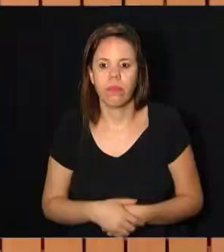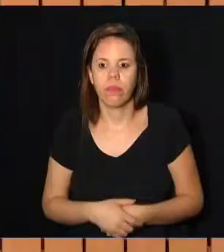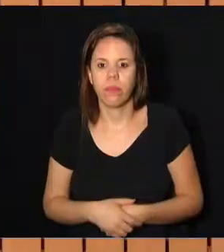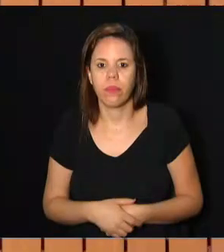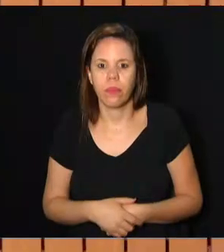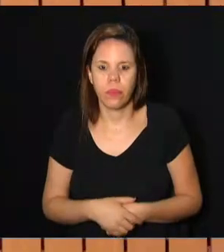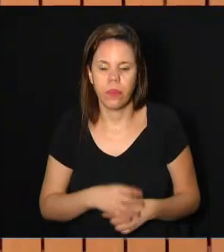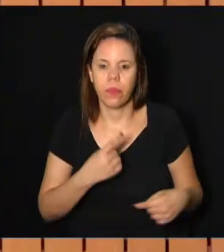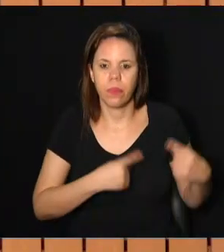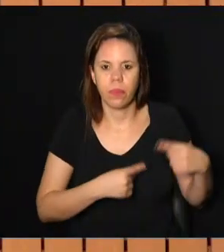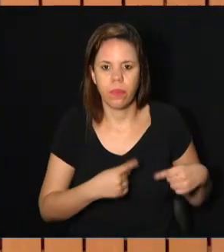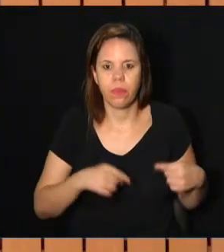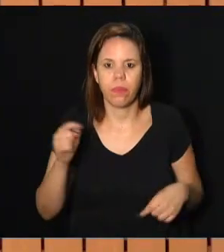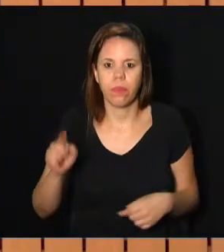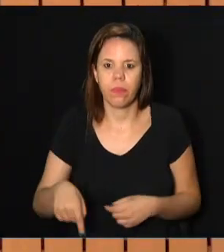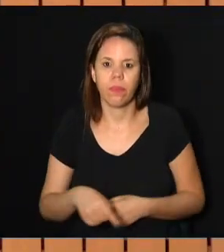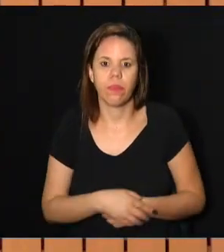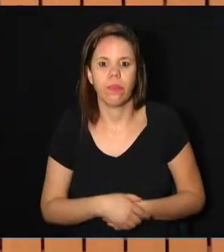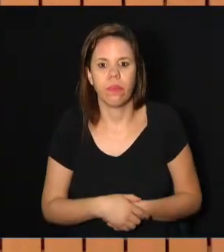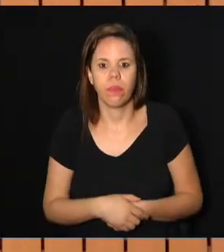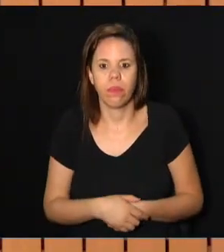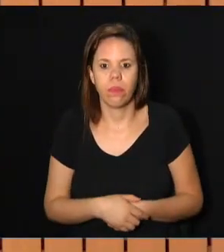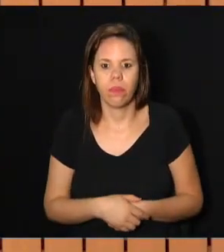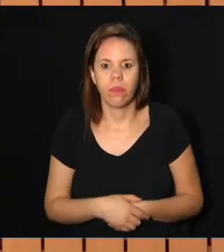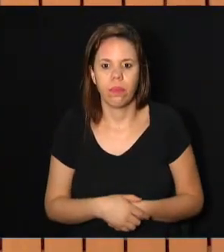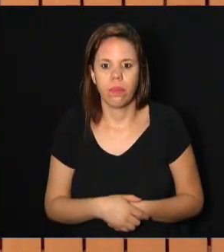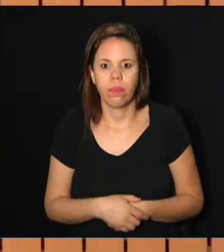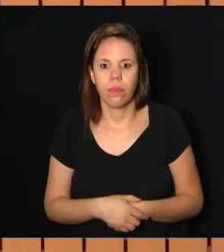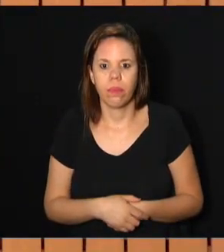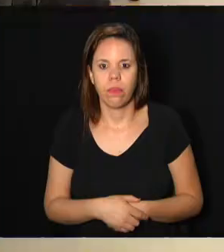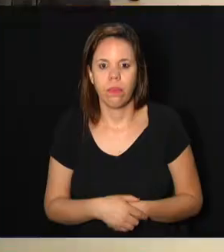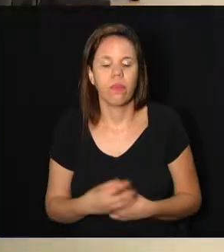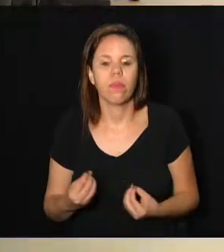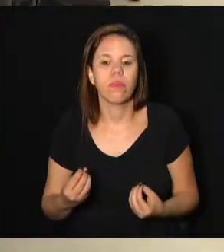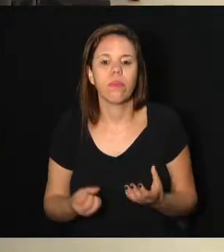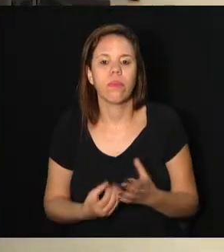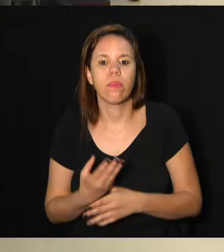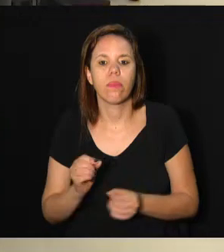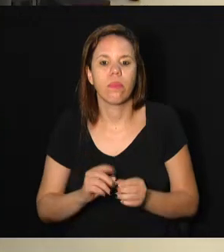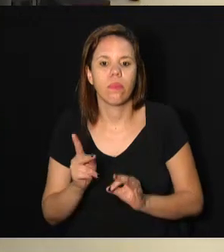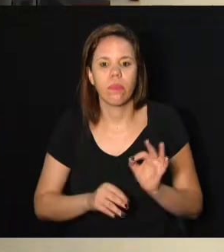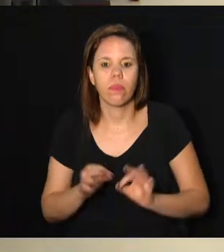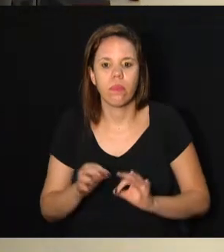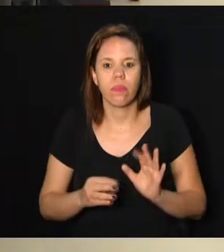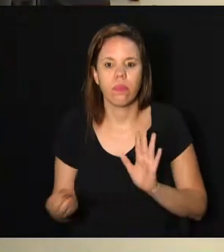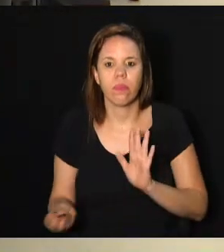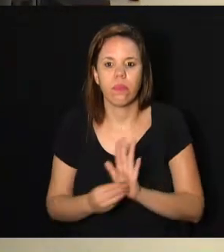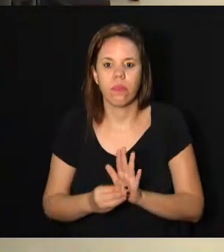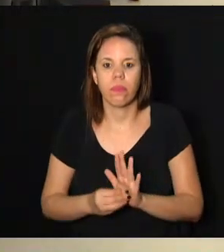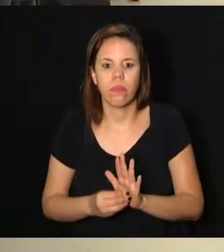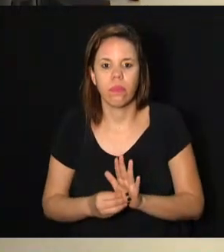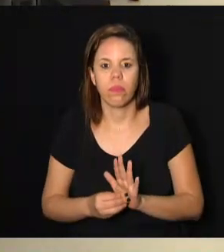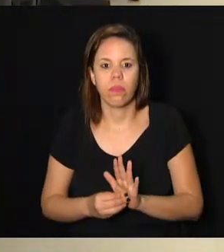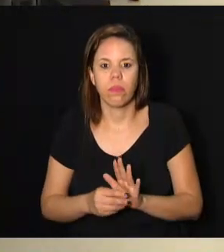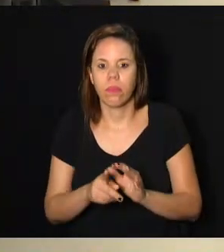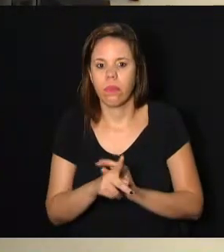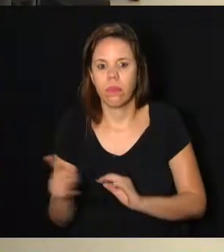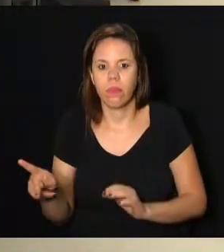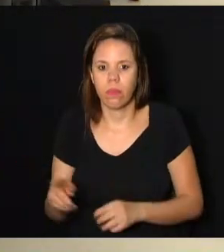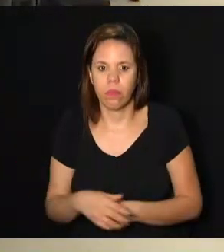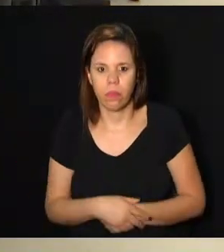foi discutido isso. Mas sabe o que acontece, vereador? Quando eu fiz o projeto e protocolei, nós não discutimos isso na